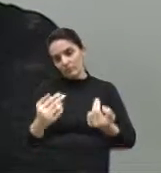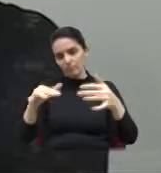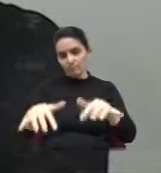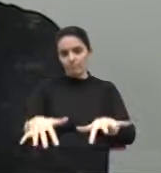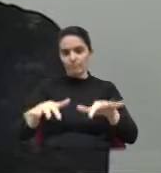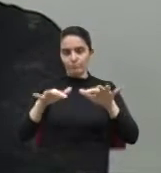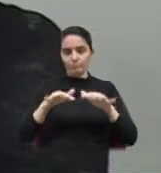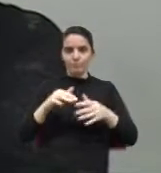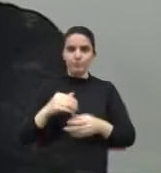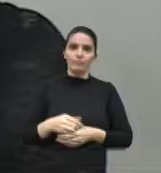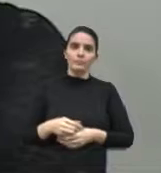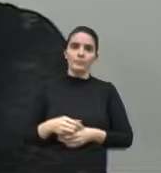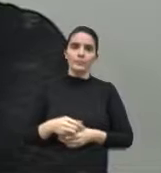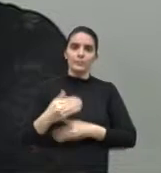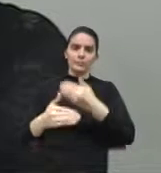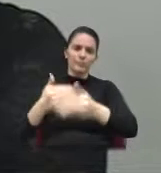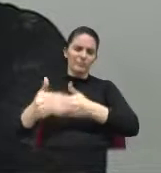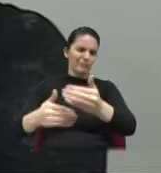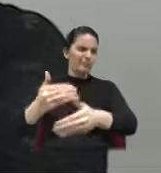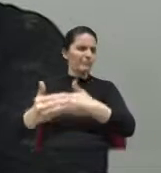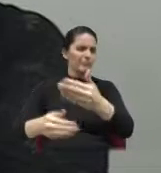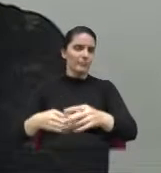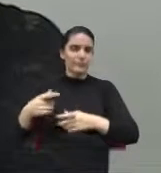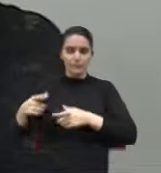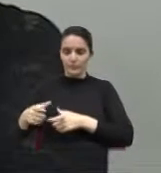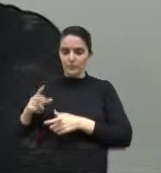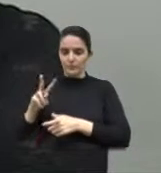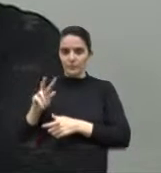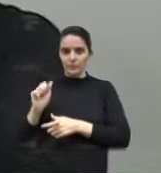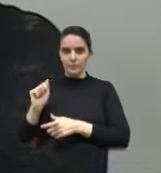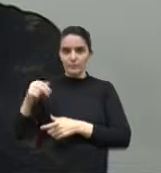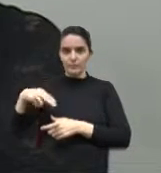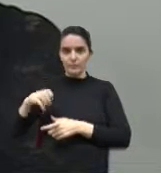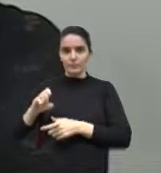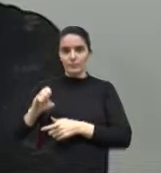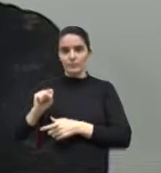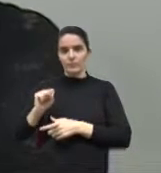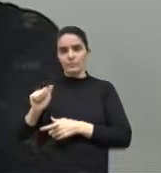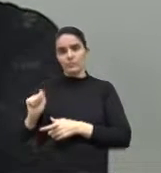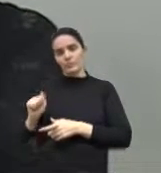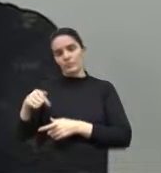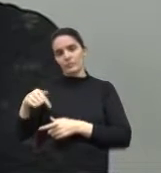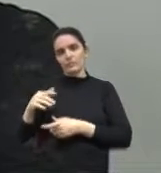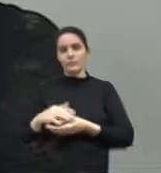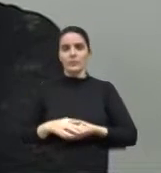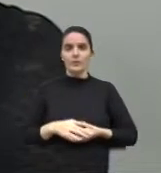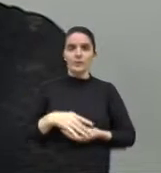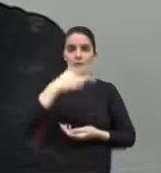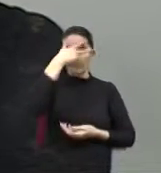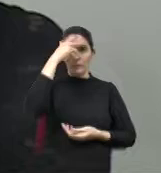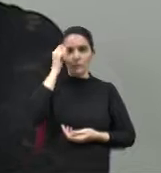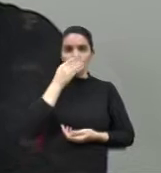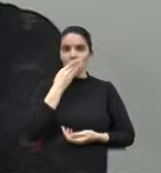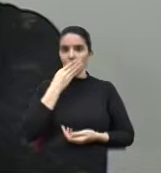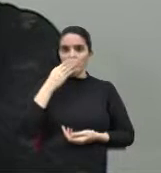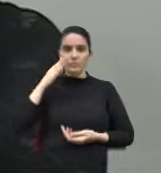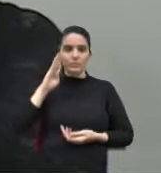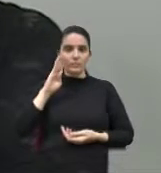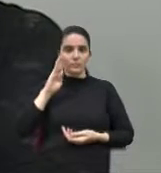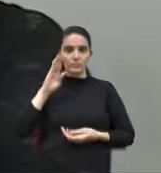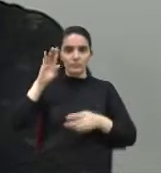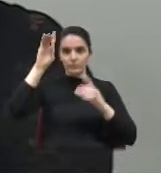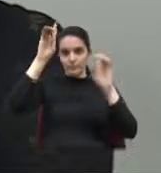muito, muito tempo. Assim como o Jardim Vanessa, que já vai fazer 2 aniversários daqui a pouco, e prometeu que ia colocar lá os deficientes, e até